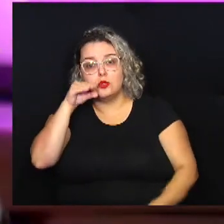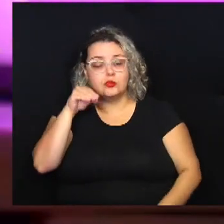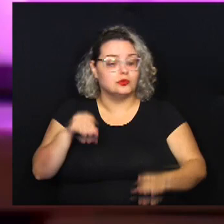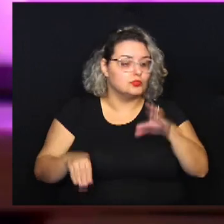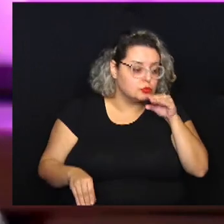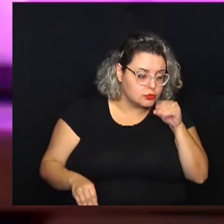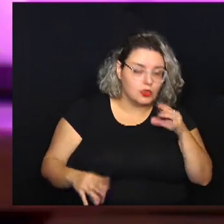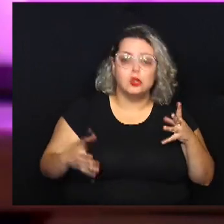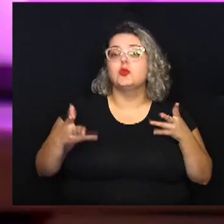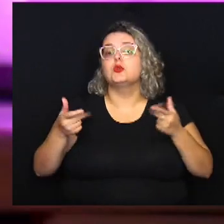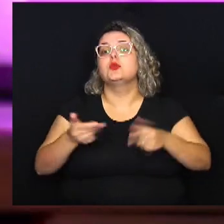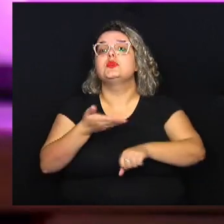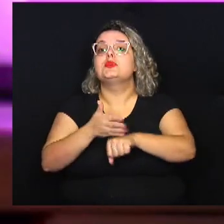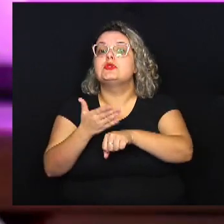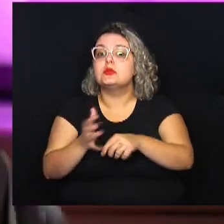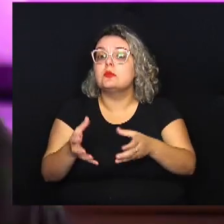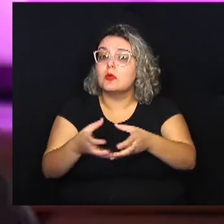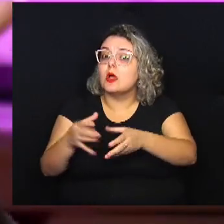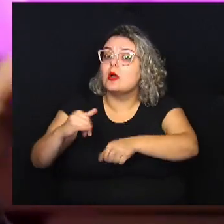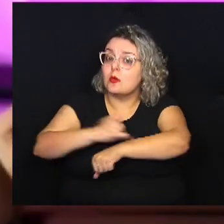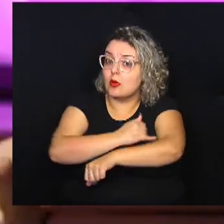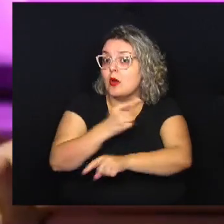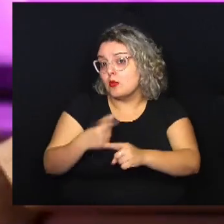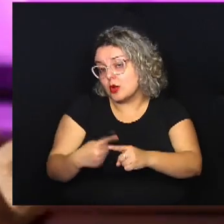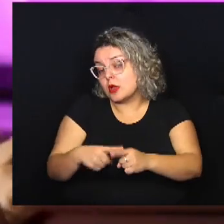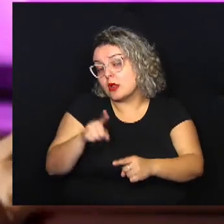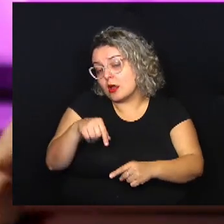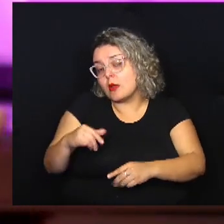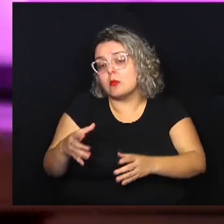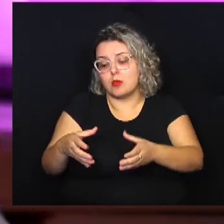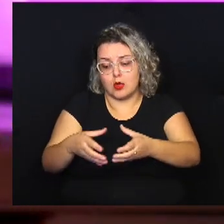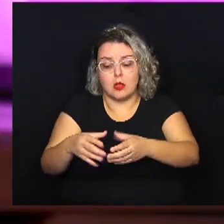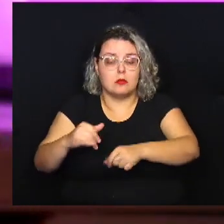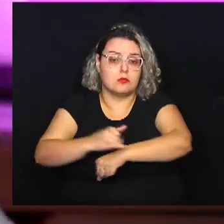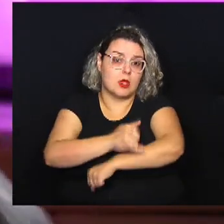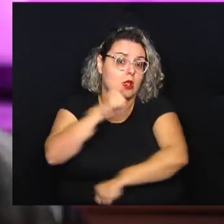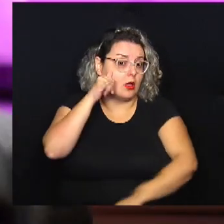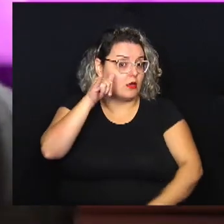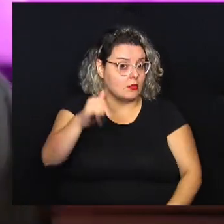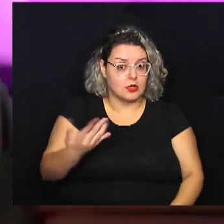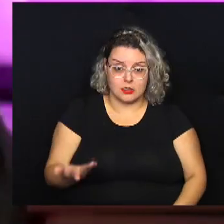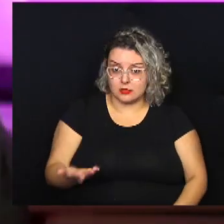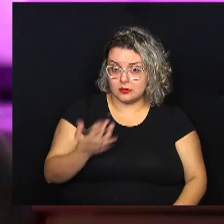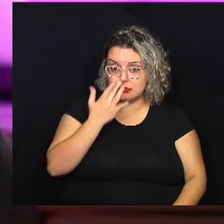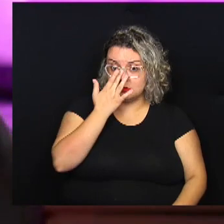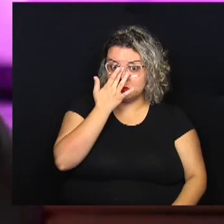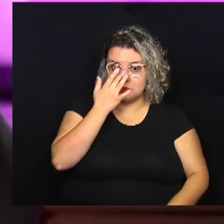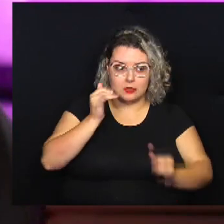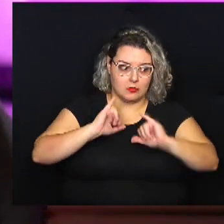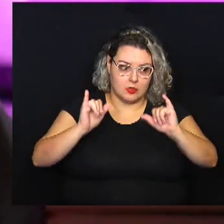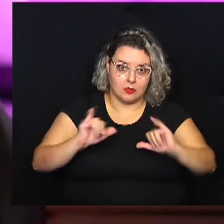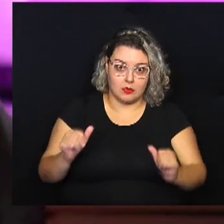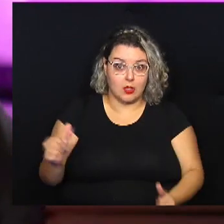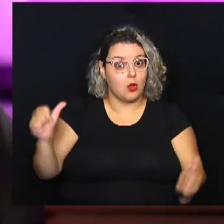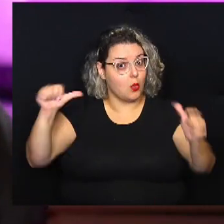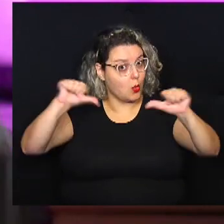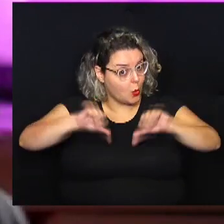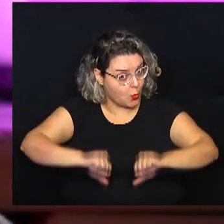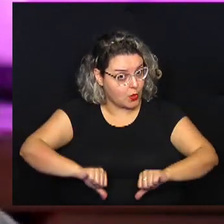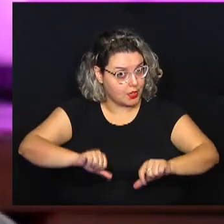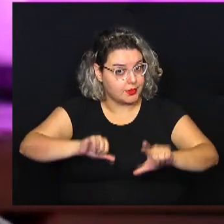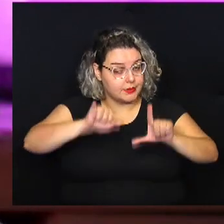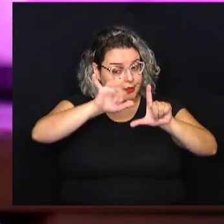treinados pelas companhias, porque isso também, para uma companhia aérea, evita uma repercussão negativa em relação à imagem